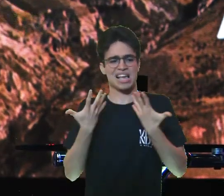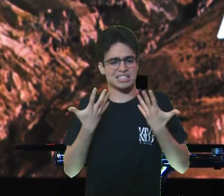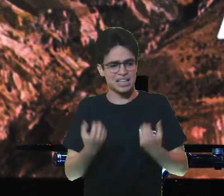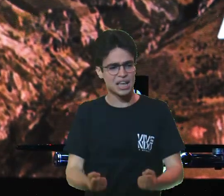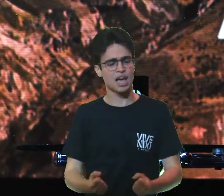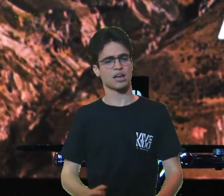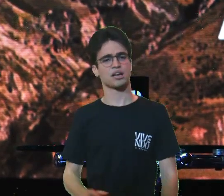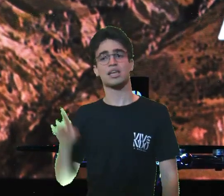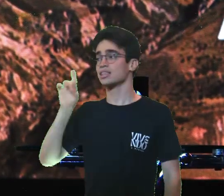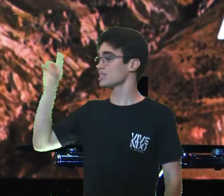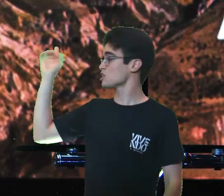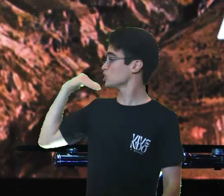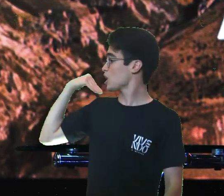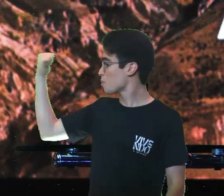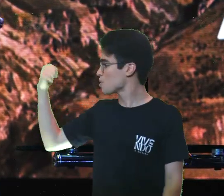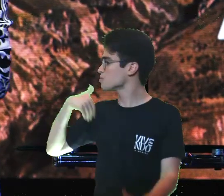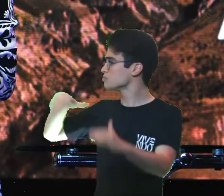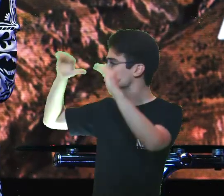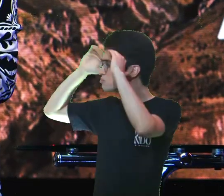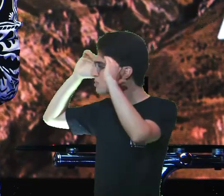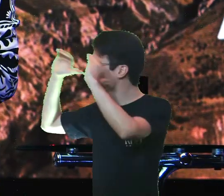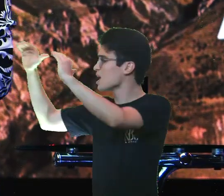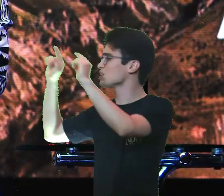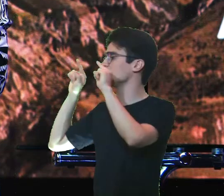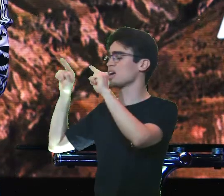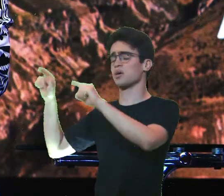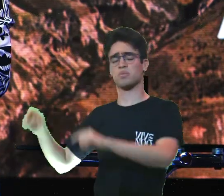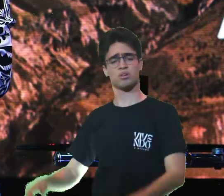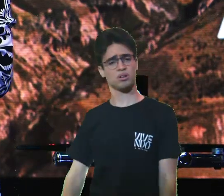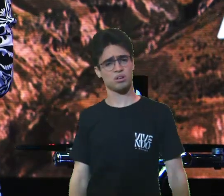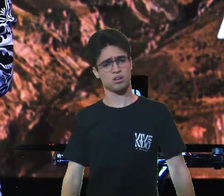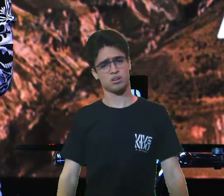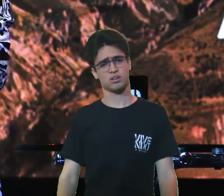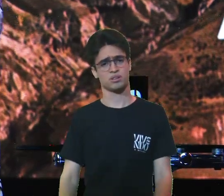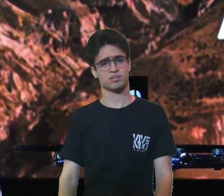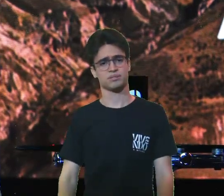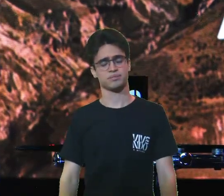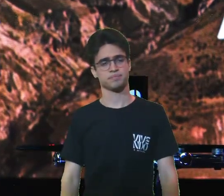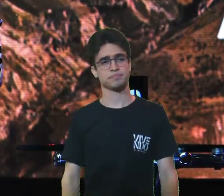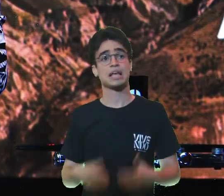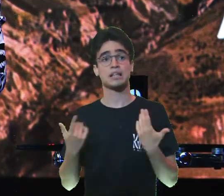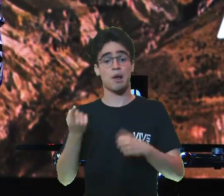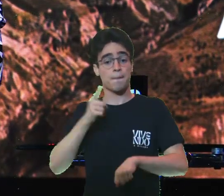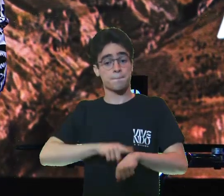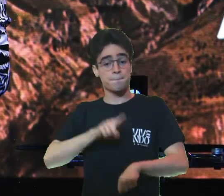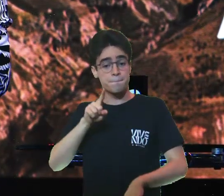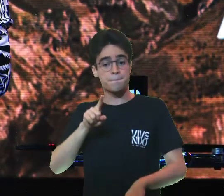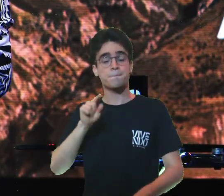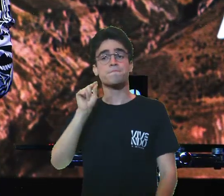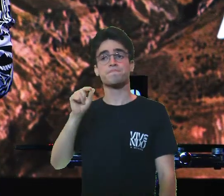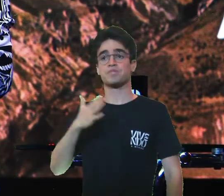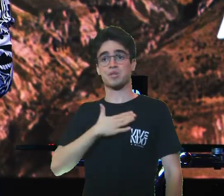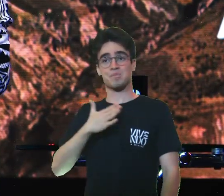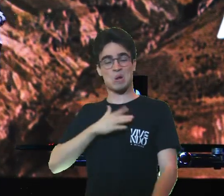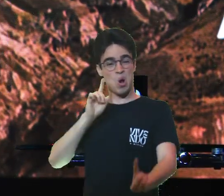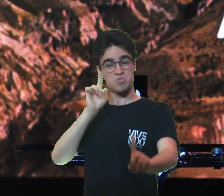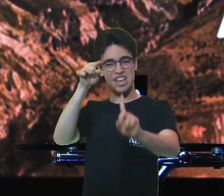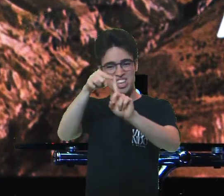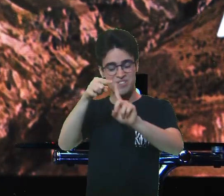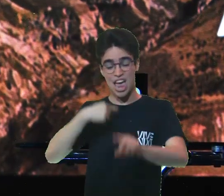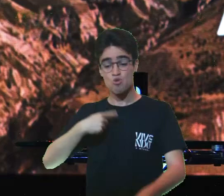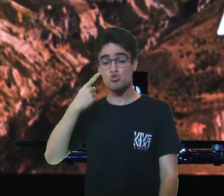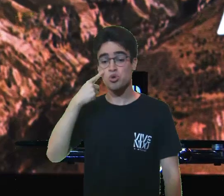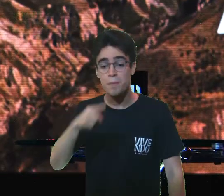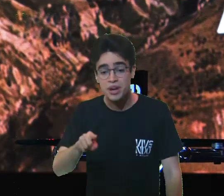que o Senhor te chamou para fazer no lugar onde Ele tem te colocado. Quando nós descobrimos a nossa causa, nós